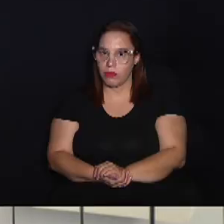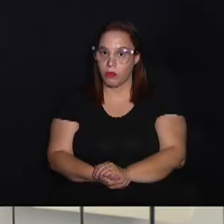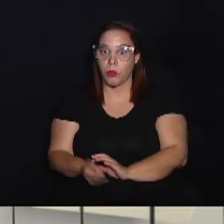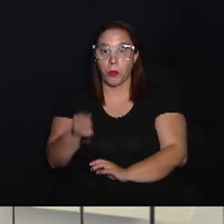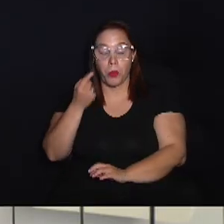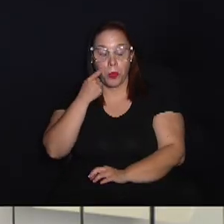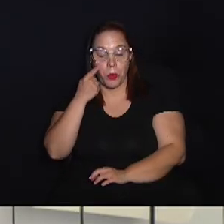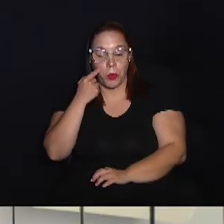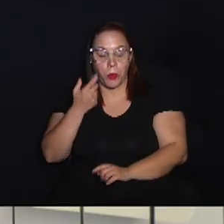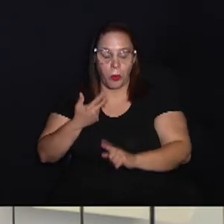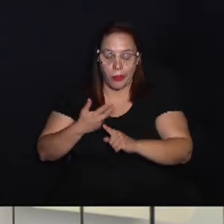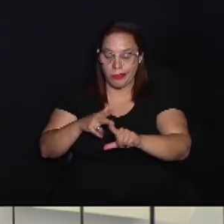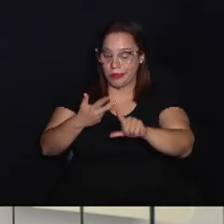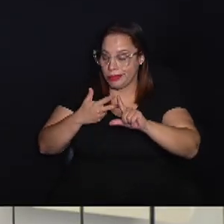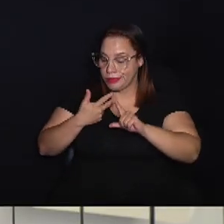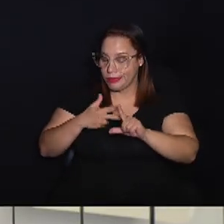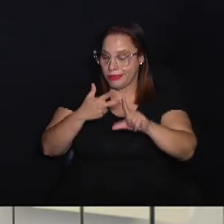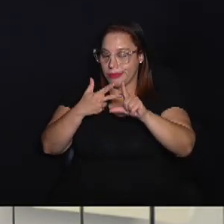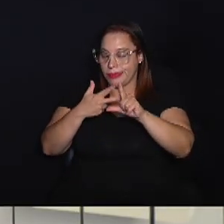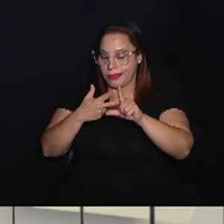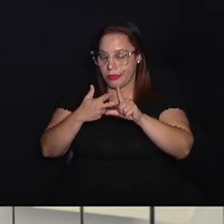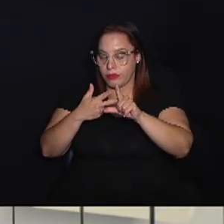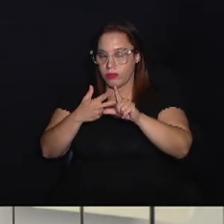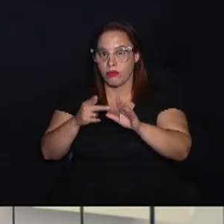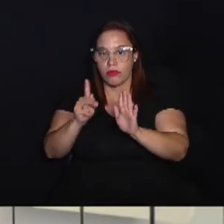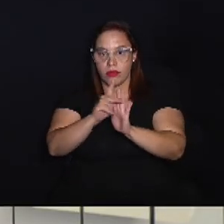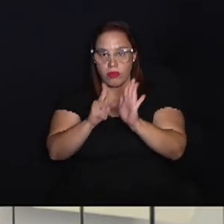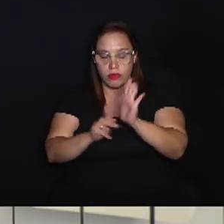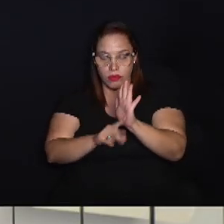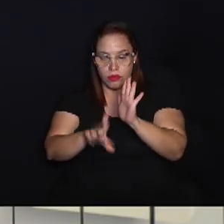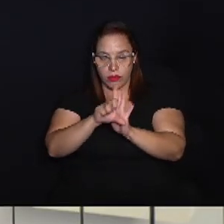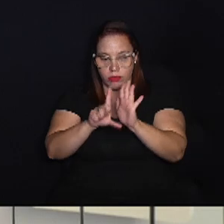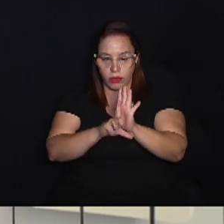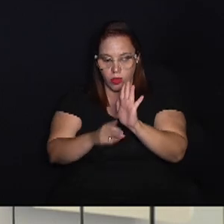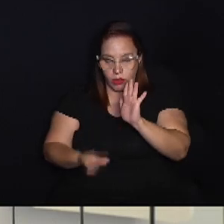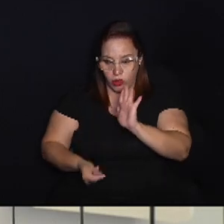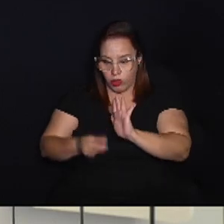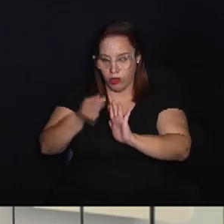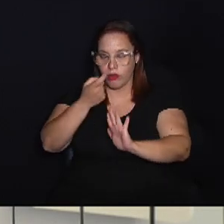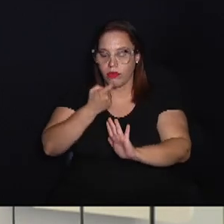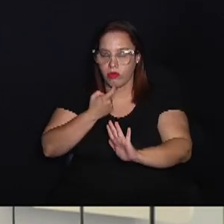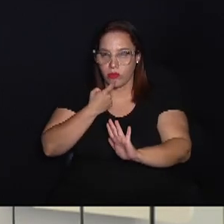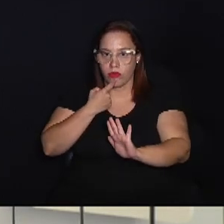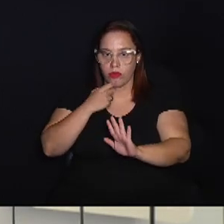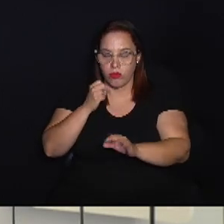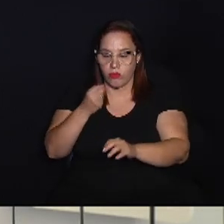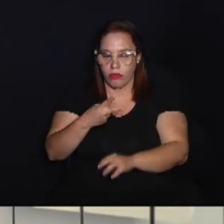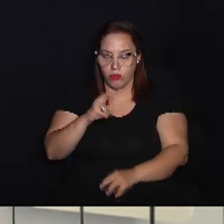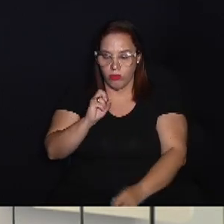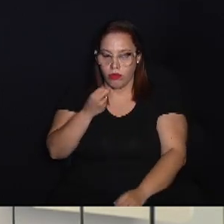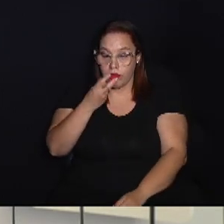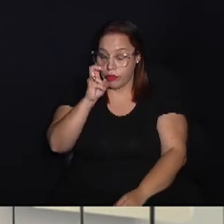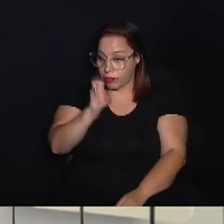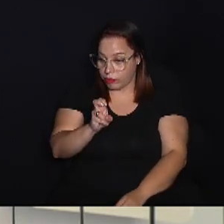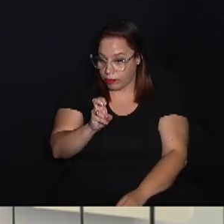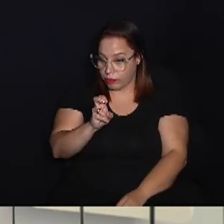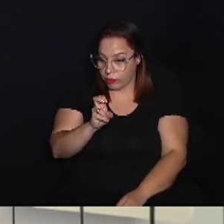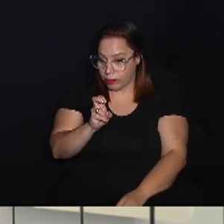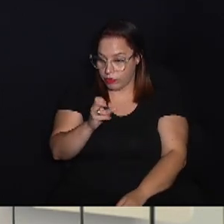Hora das notícias do Legislativo e o projeto de lei do orçamento de Campinas para 2025